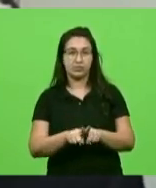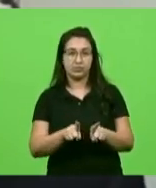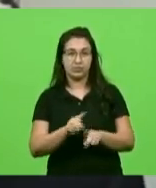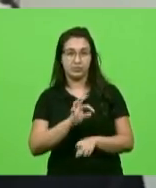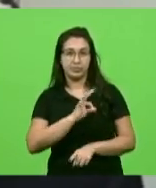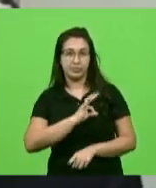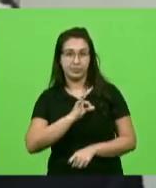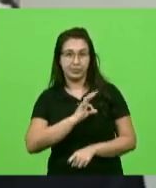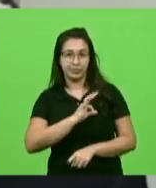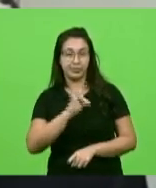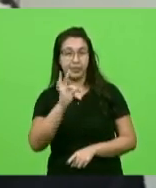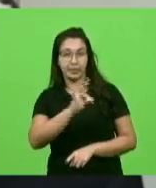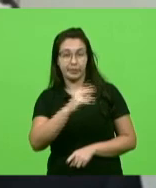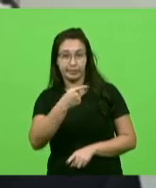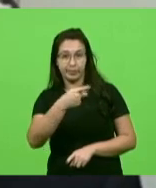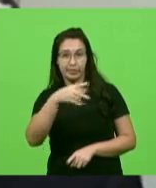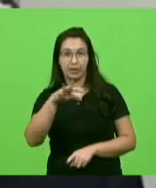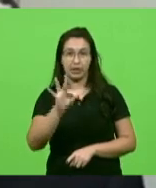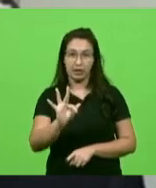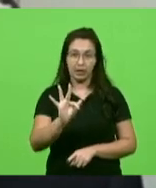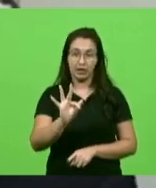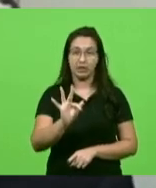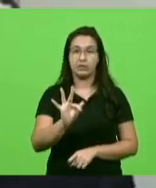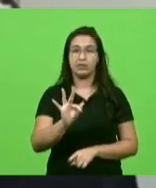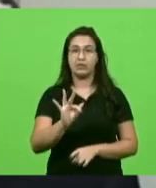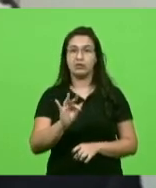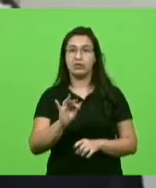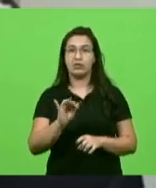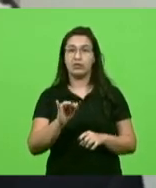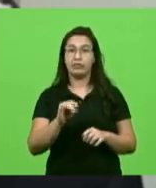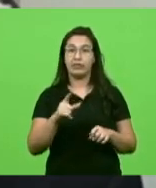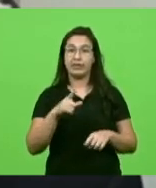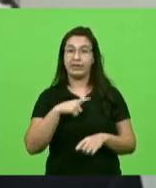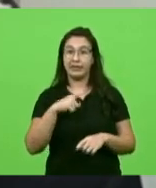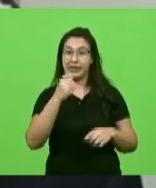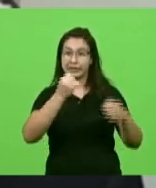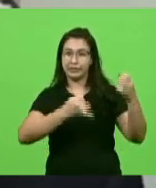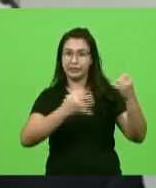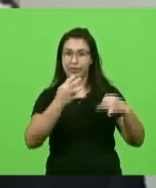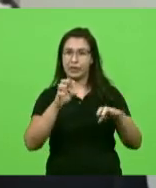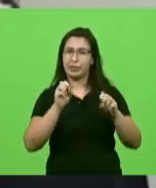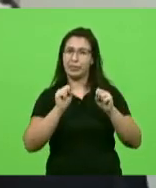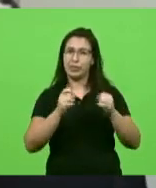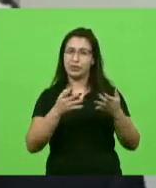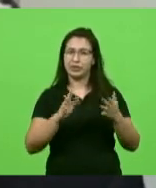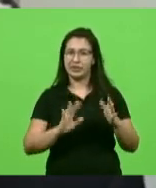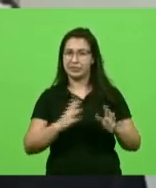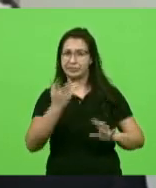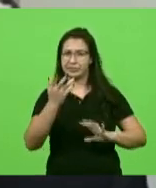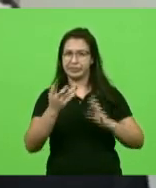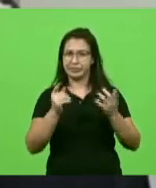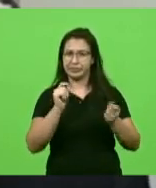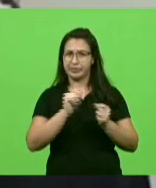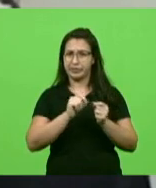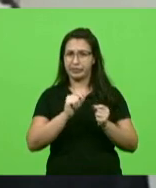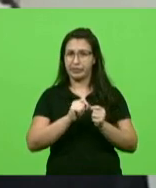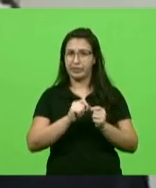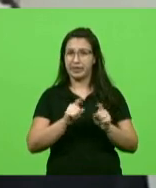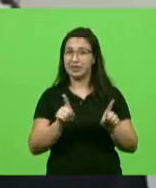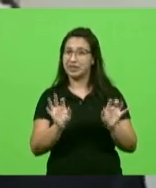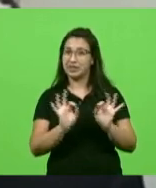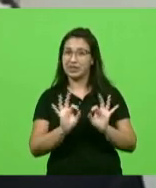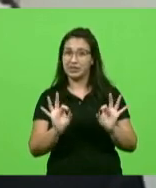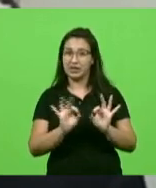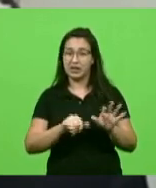Federal Além disso as condutas supostamente praticados pelo governador do Estado não se a modo a nenhum dos